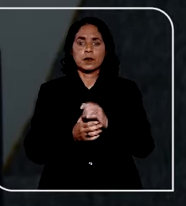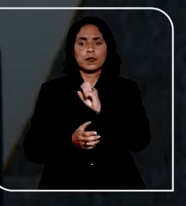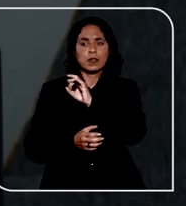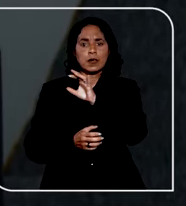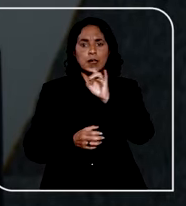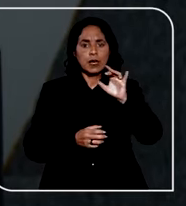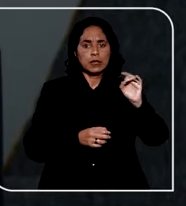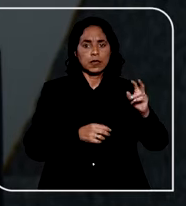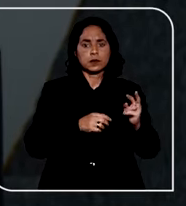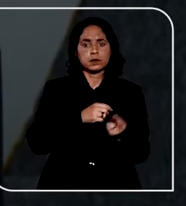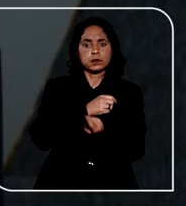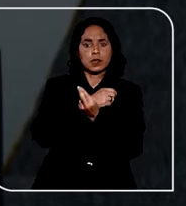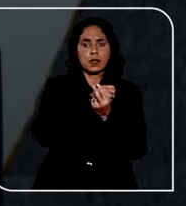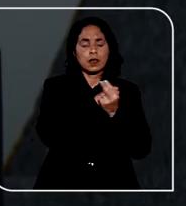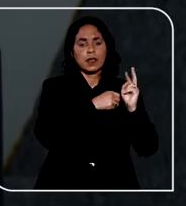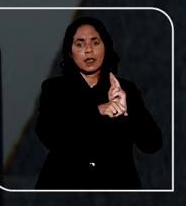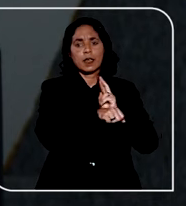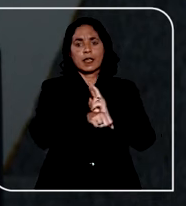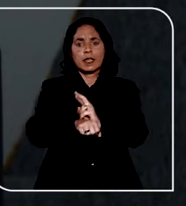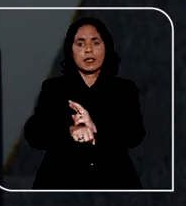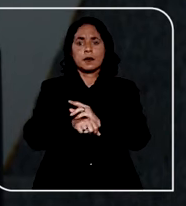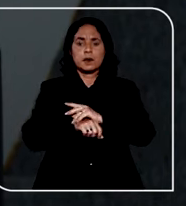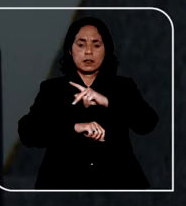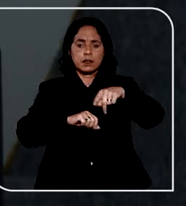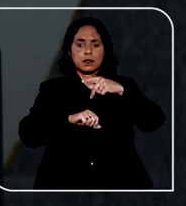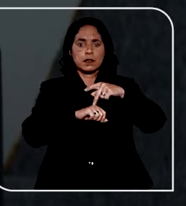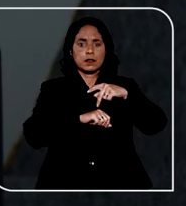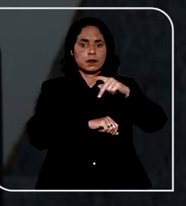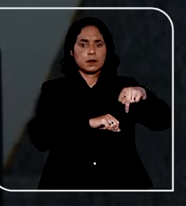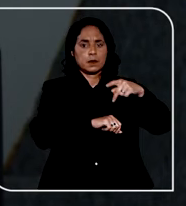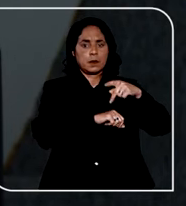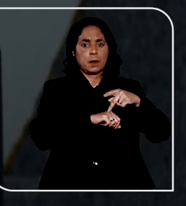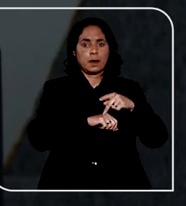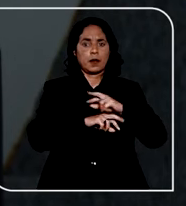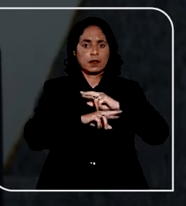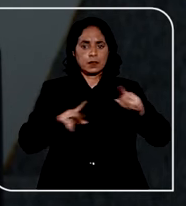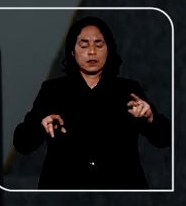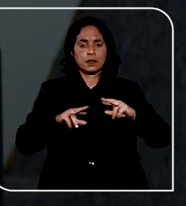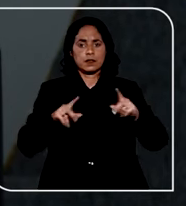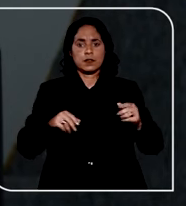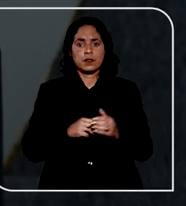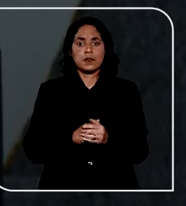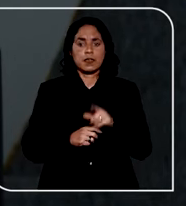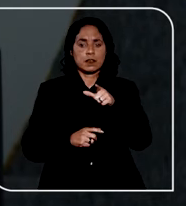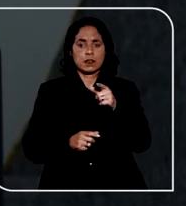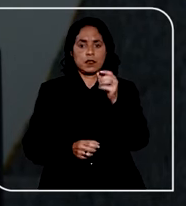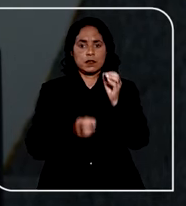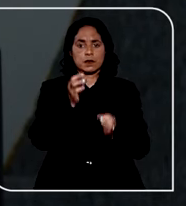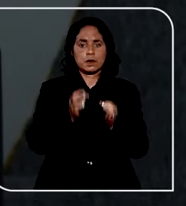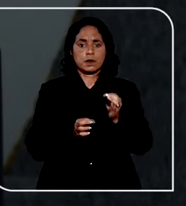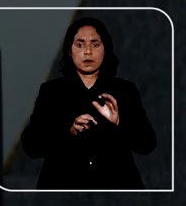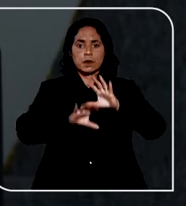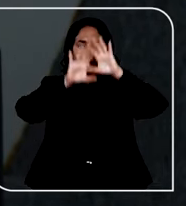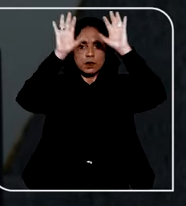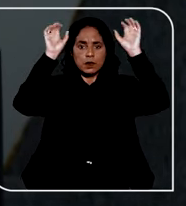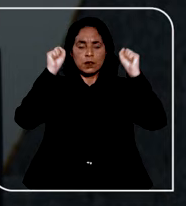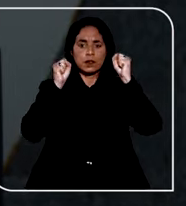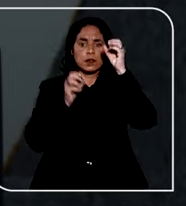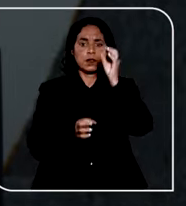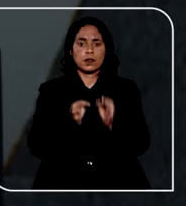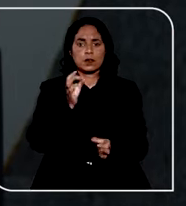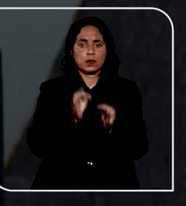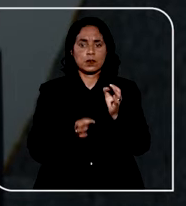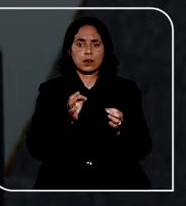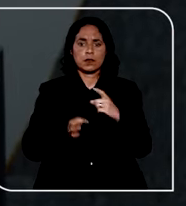de representantes da magistratura de diversos países especialmente membros de cortes supremas e de organismos que